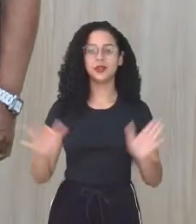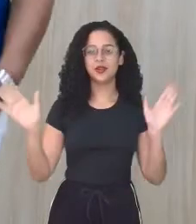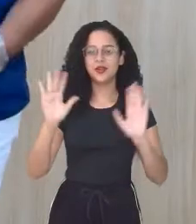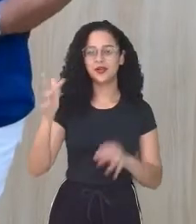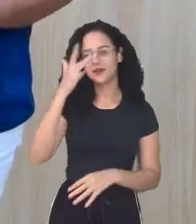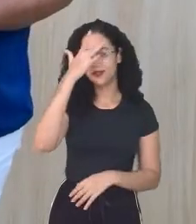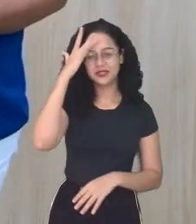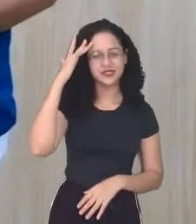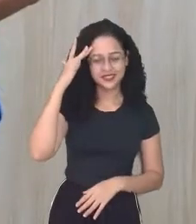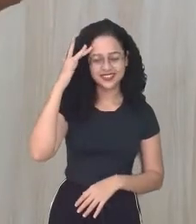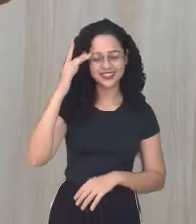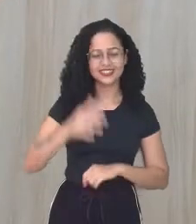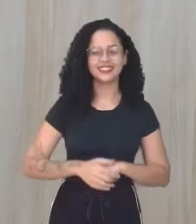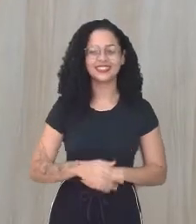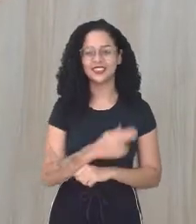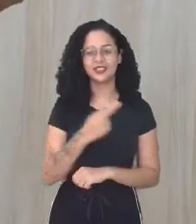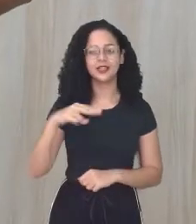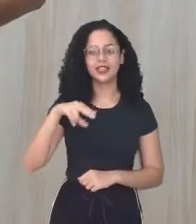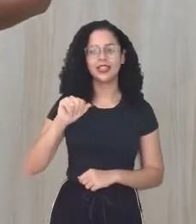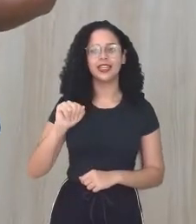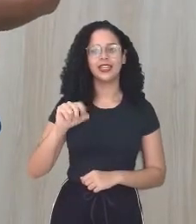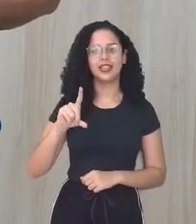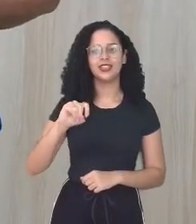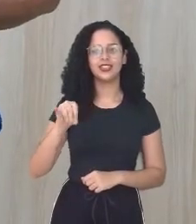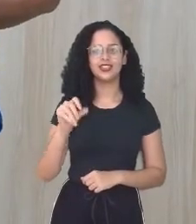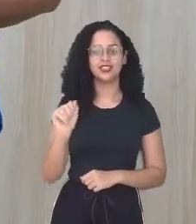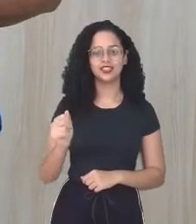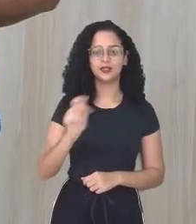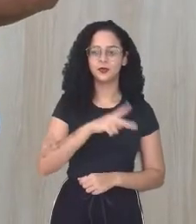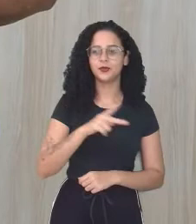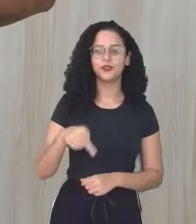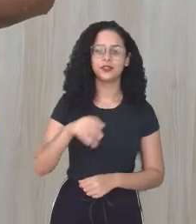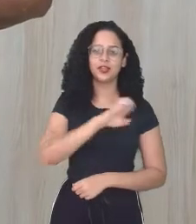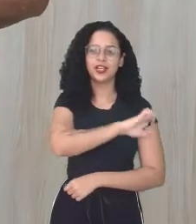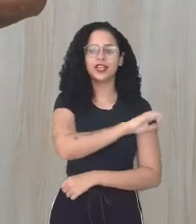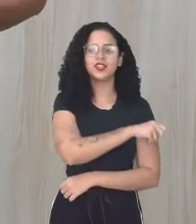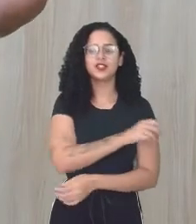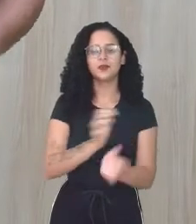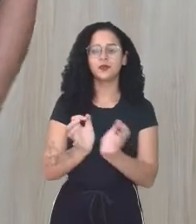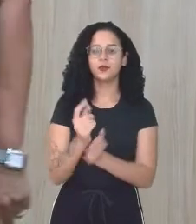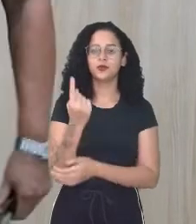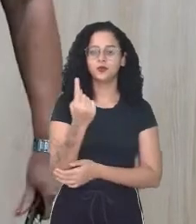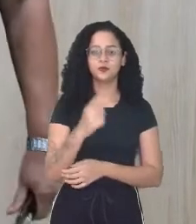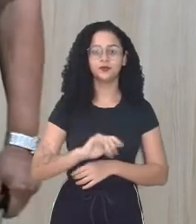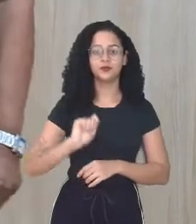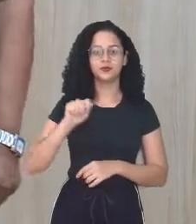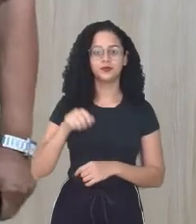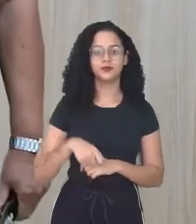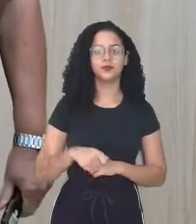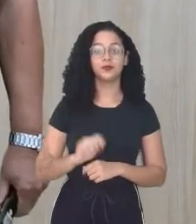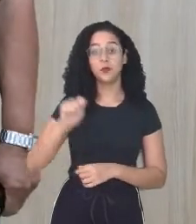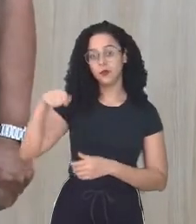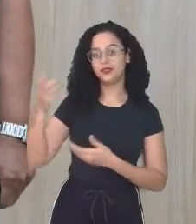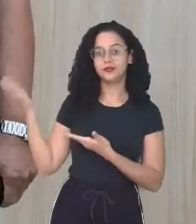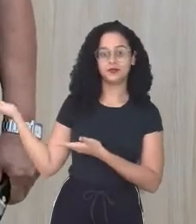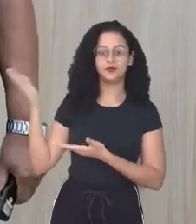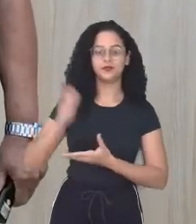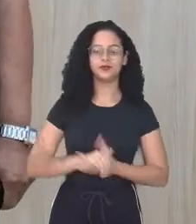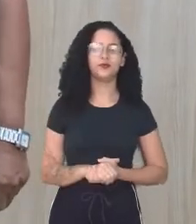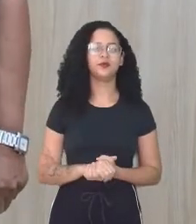Olá, pessoal. Eu me chamo Nádia, sou professora do EJA Módulo 1. O meu